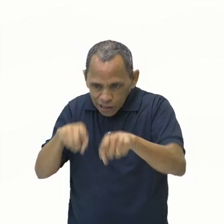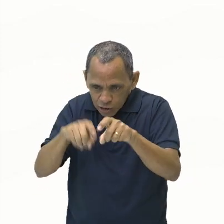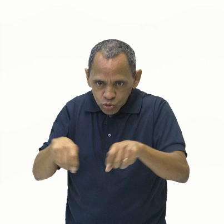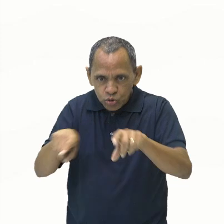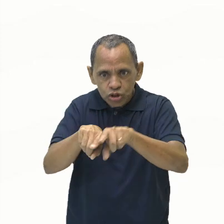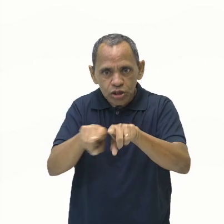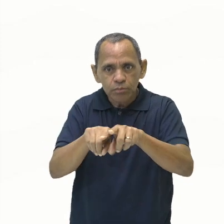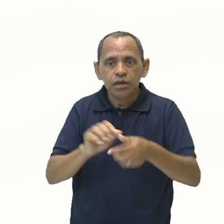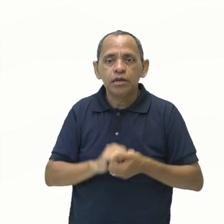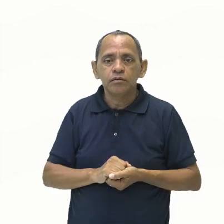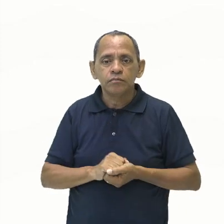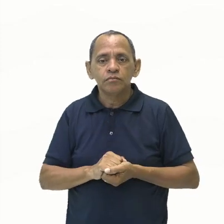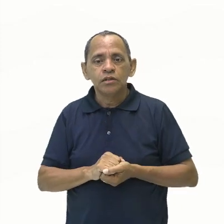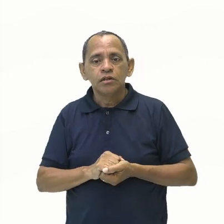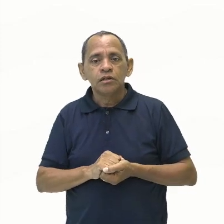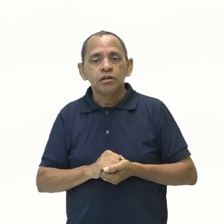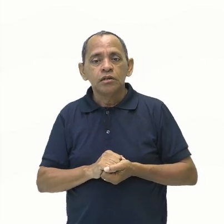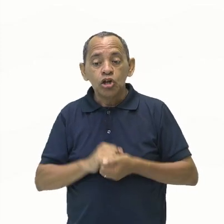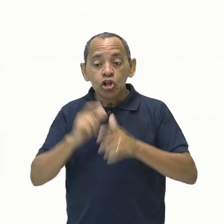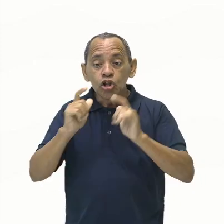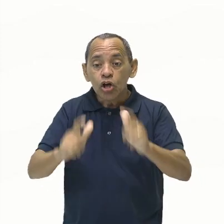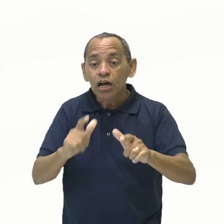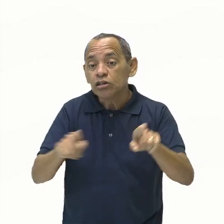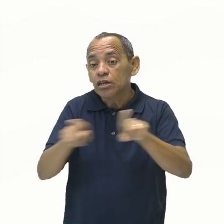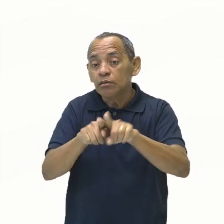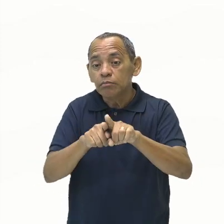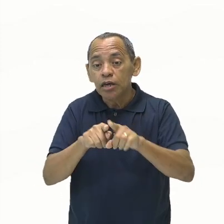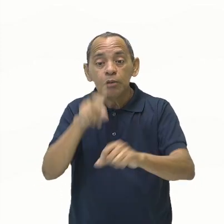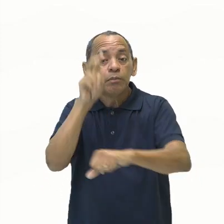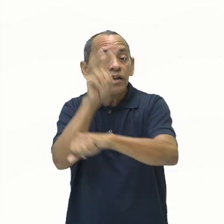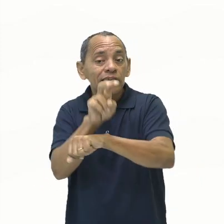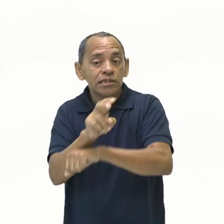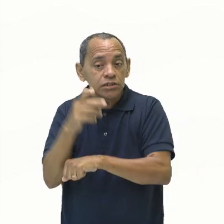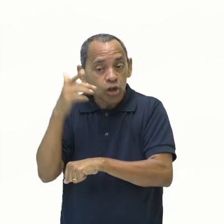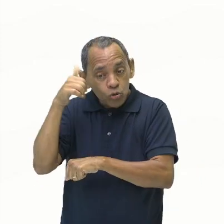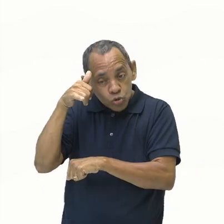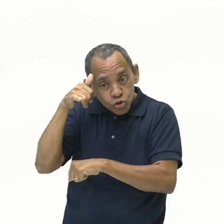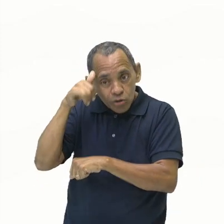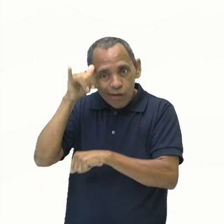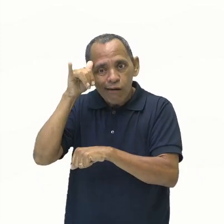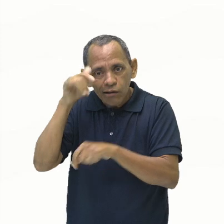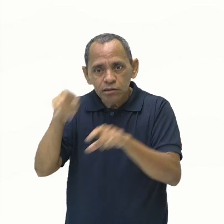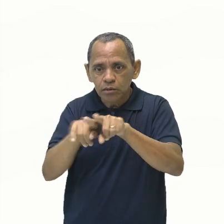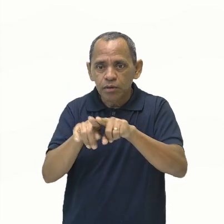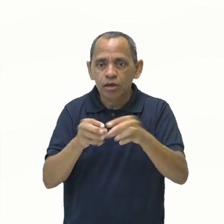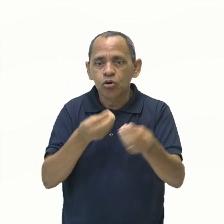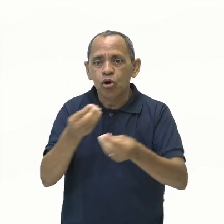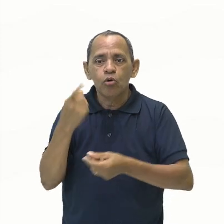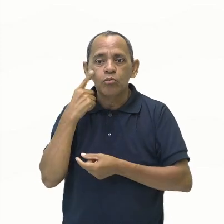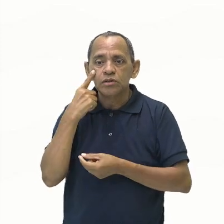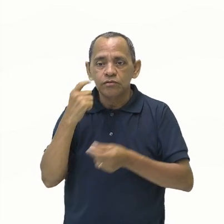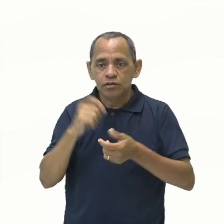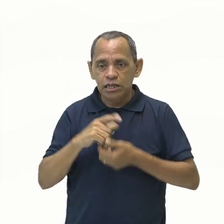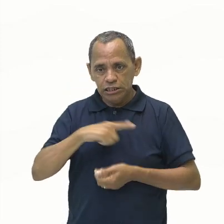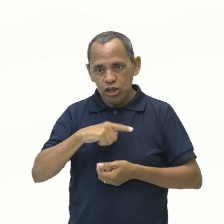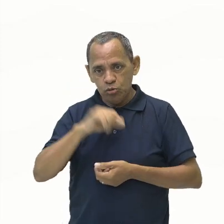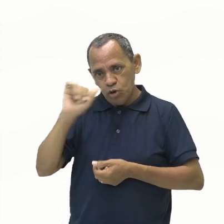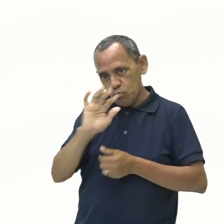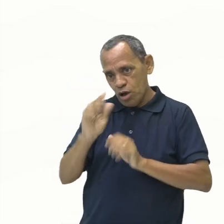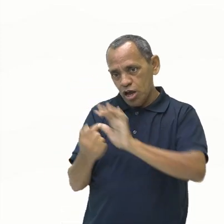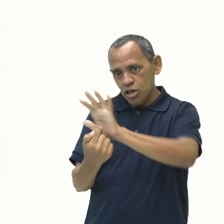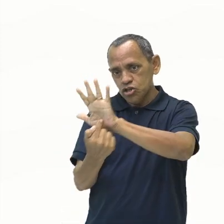para a pastagem de gado. Como vocês podem observar, nós temos aqui uma imagem que